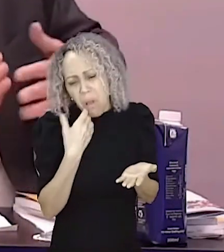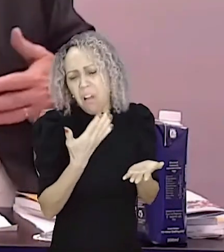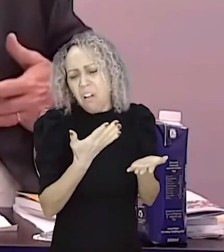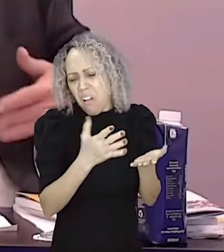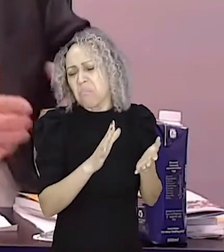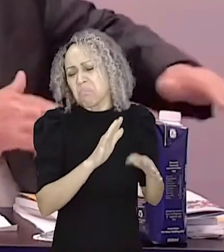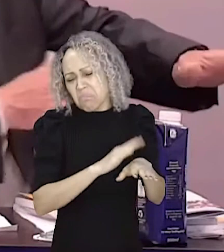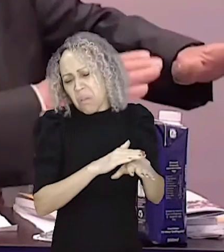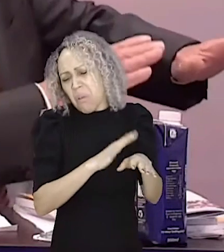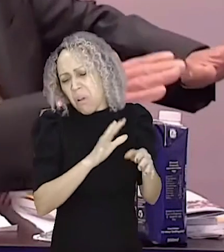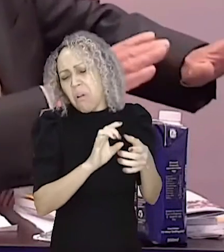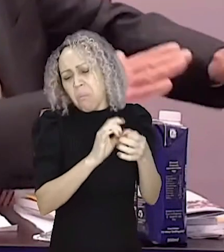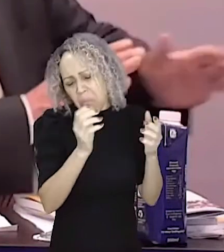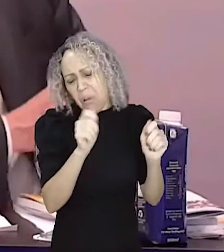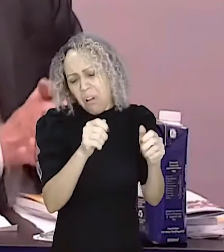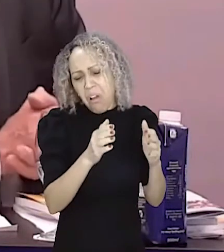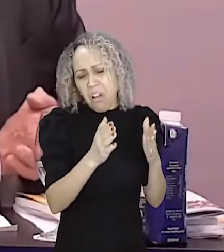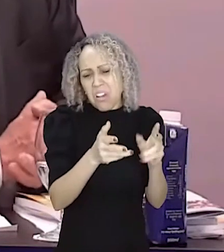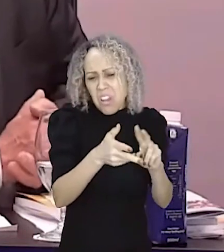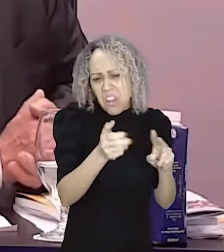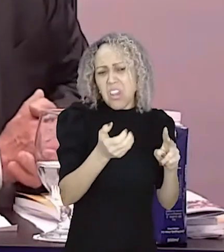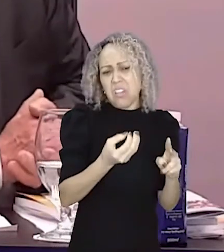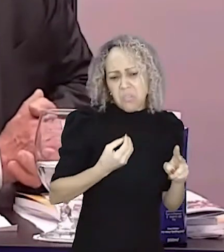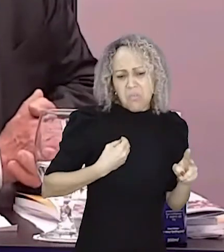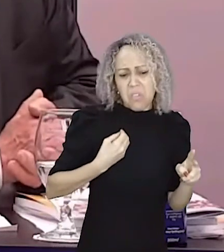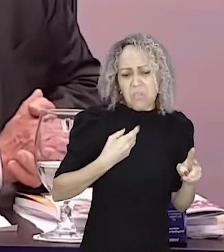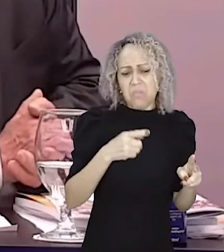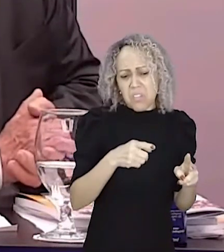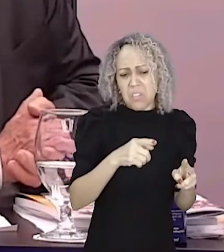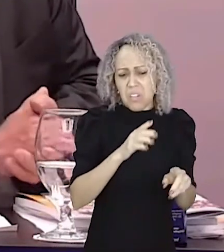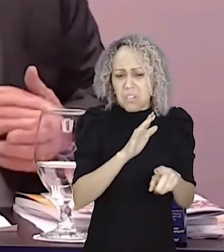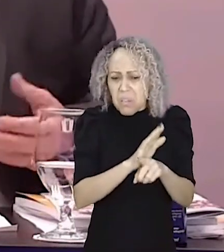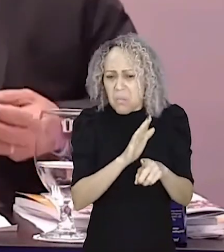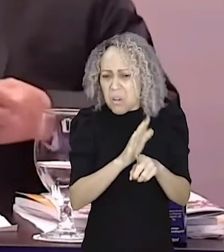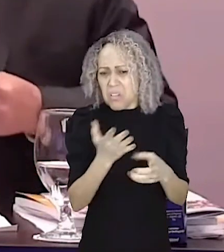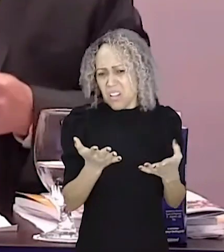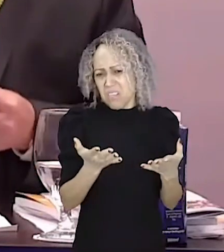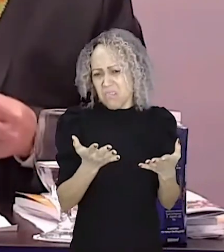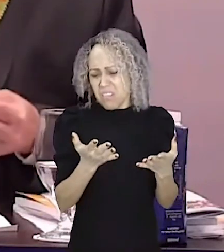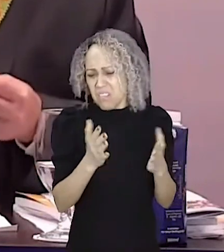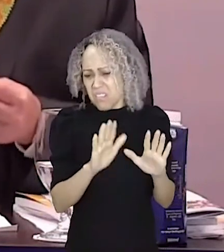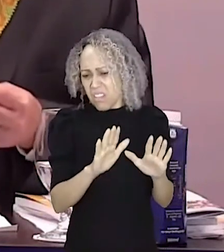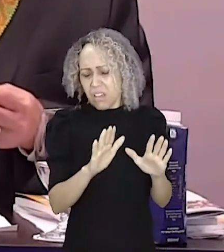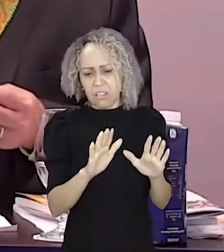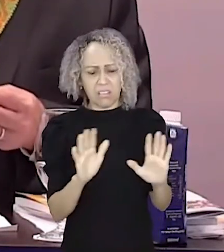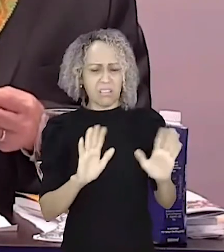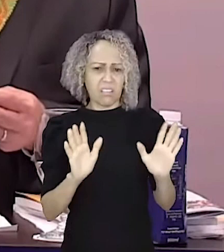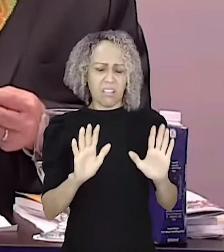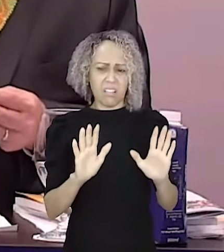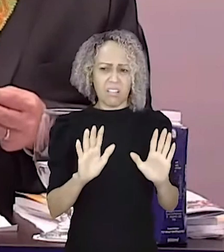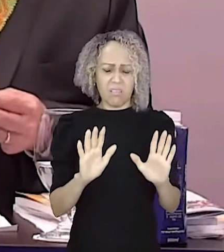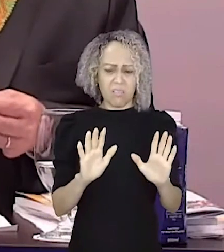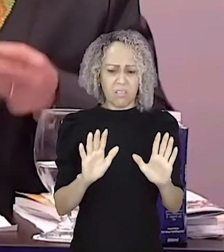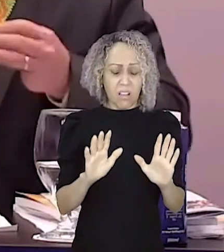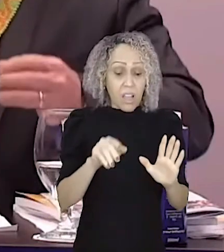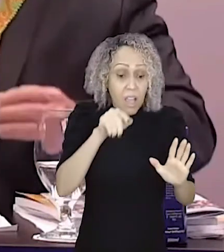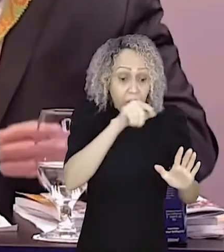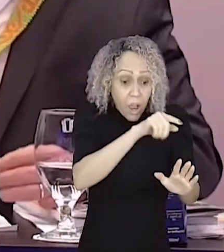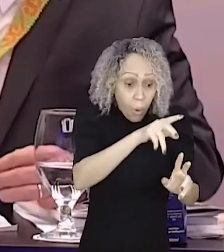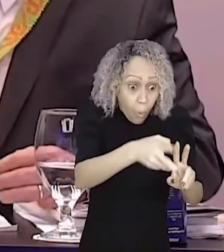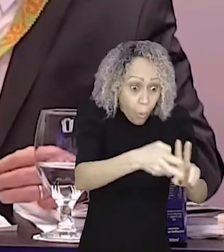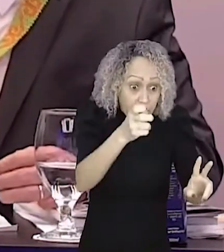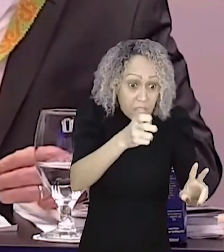que o nosso país existia e que outros países existiam. Então, nós temos a obrigação, eu